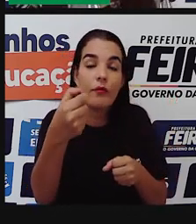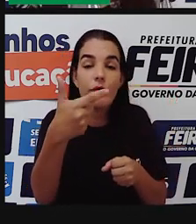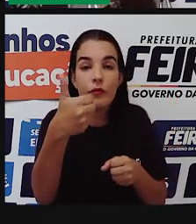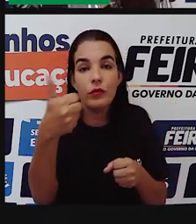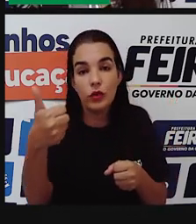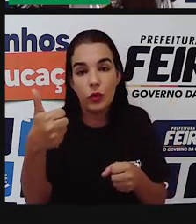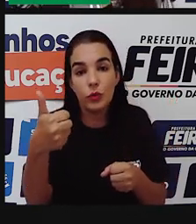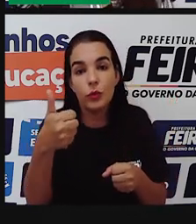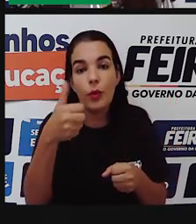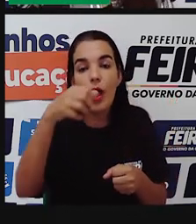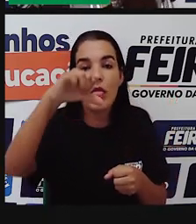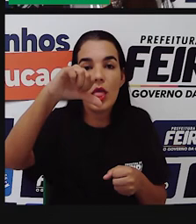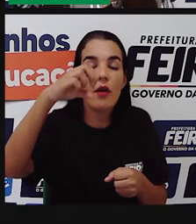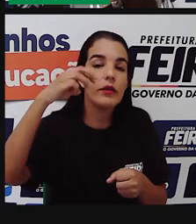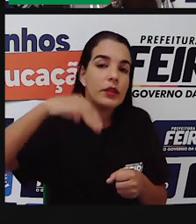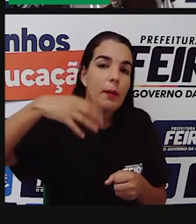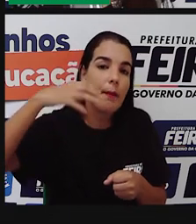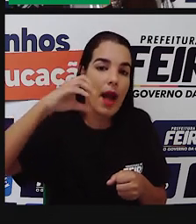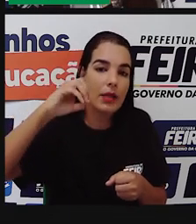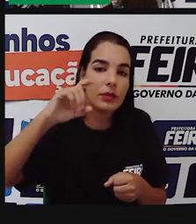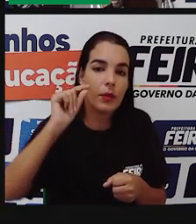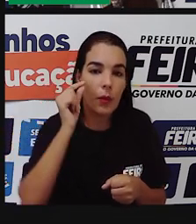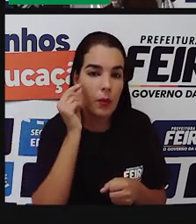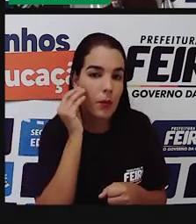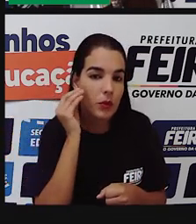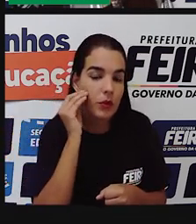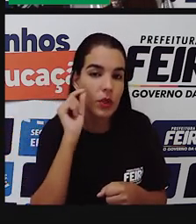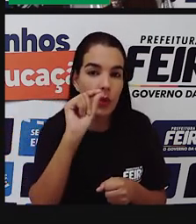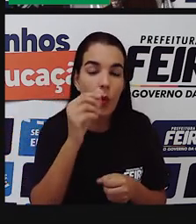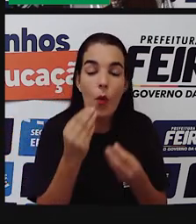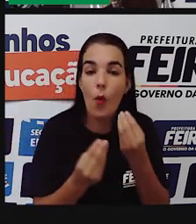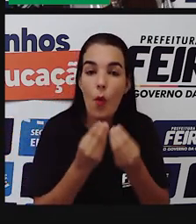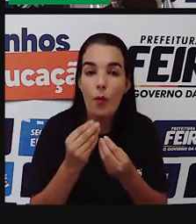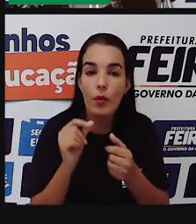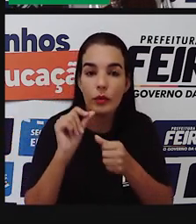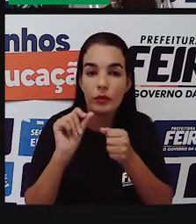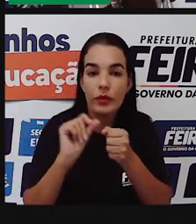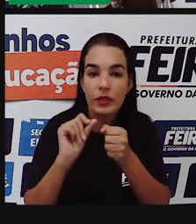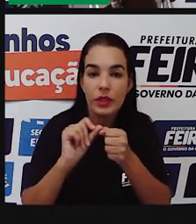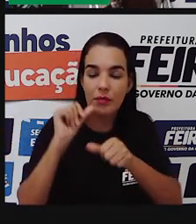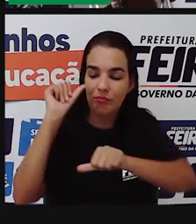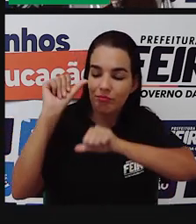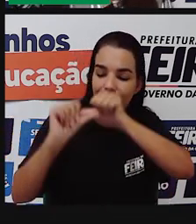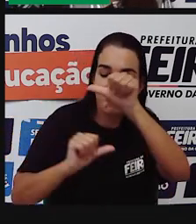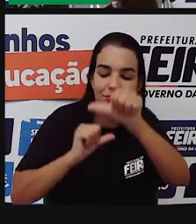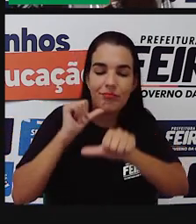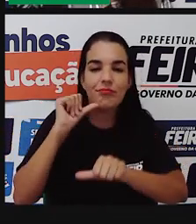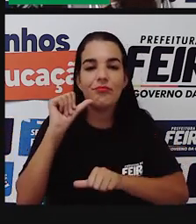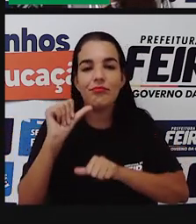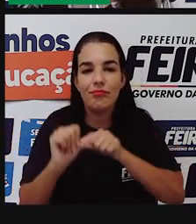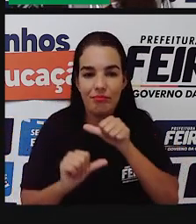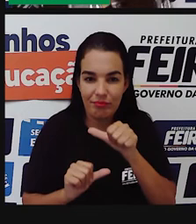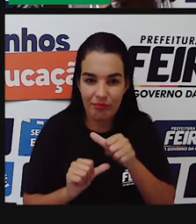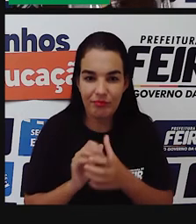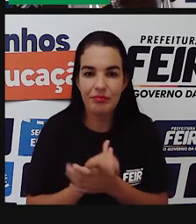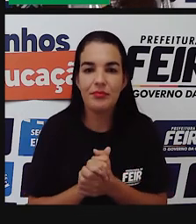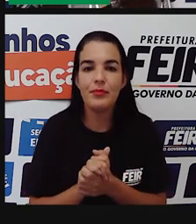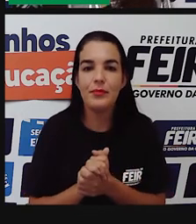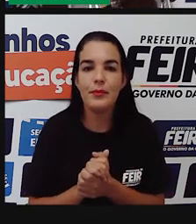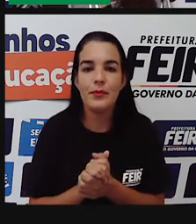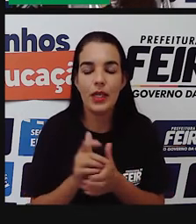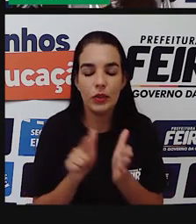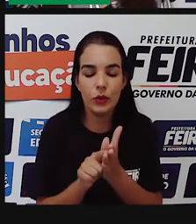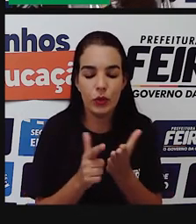março de 2021, a edição comemorativa de 110 anos aí desse jornal, né?